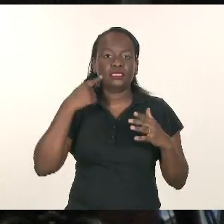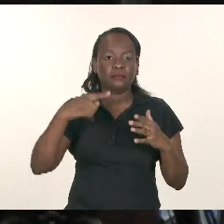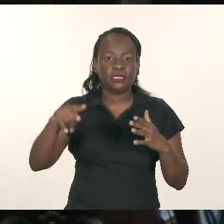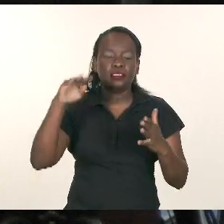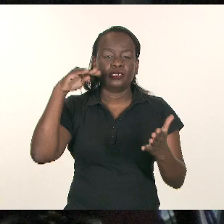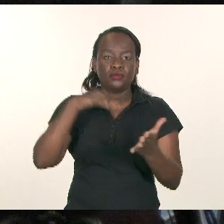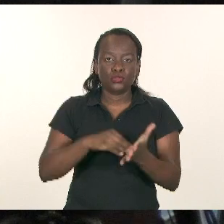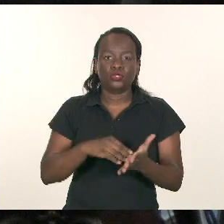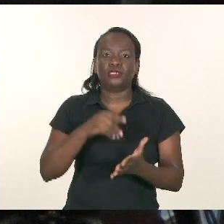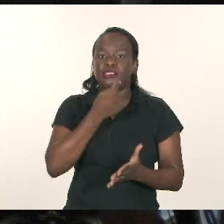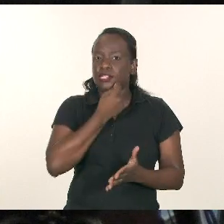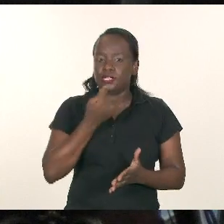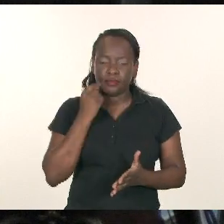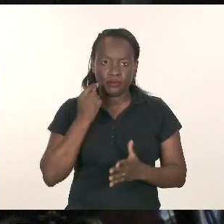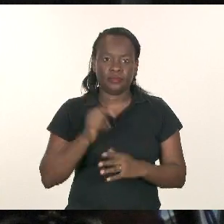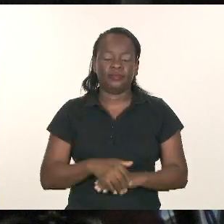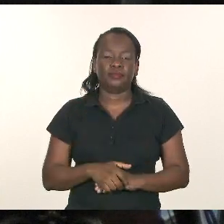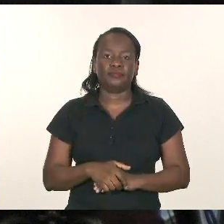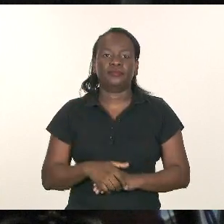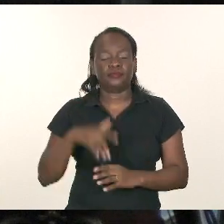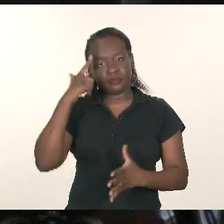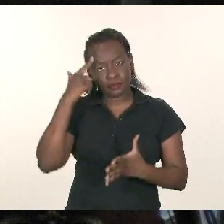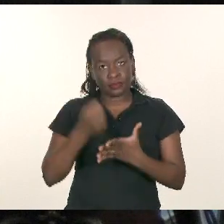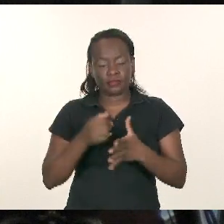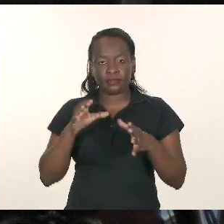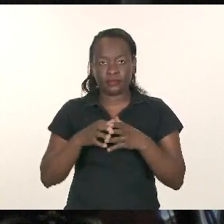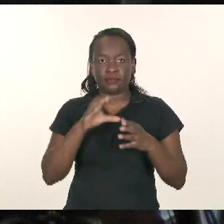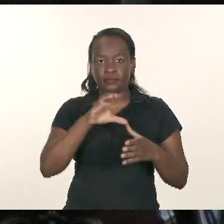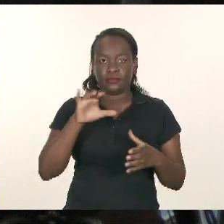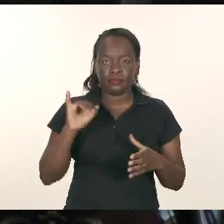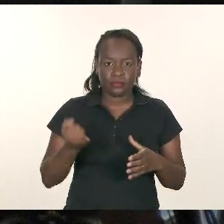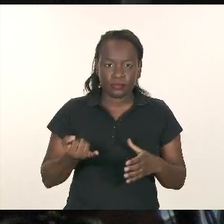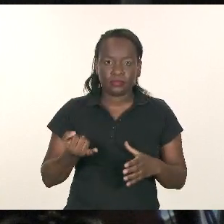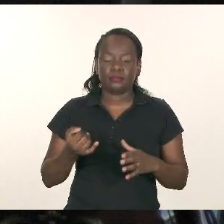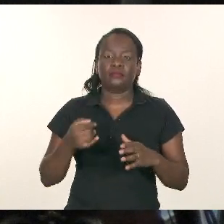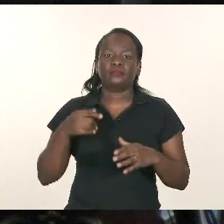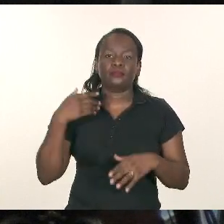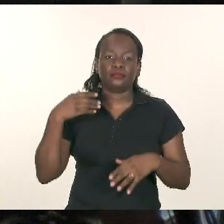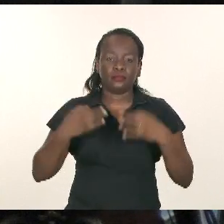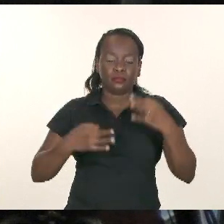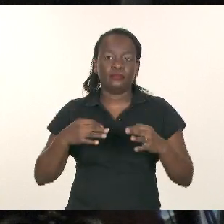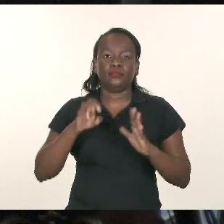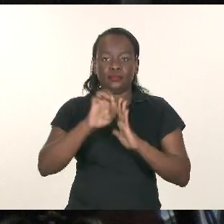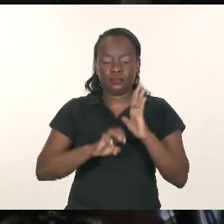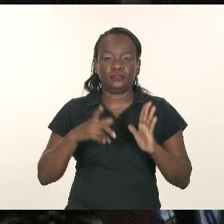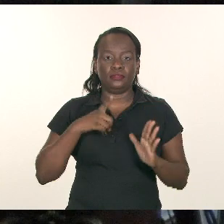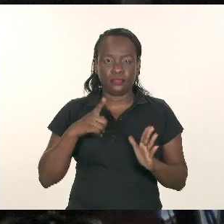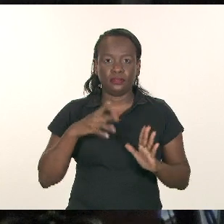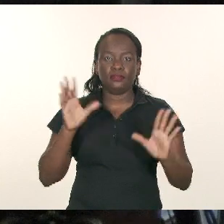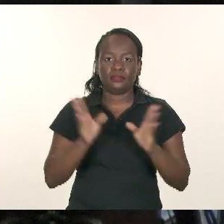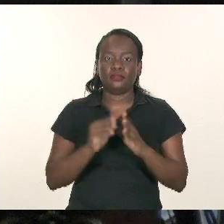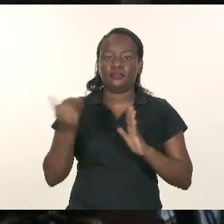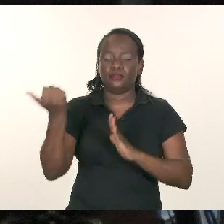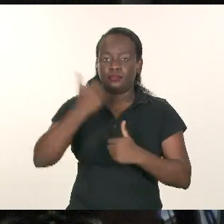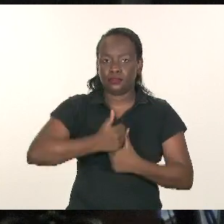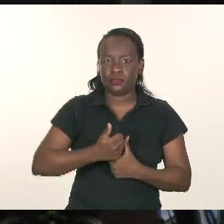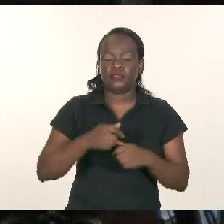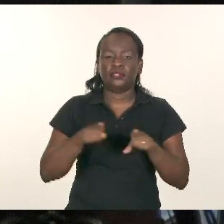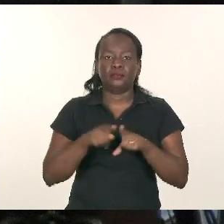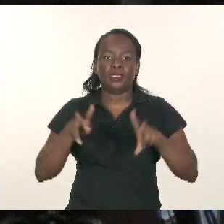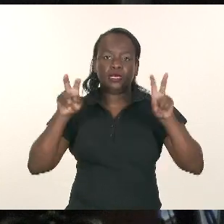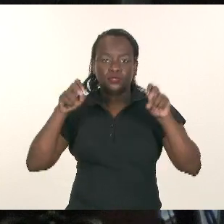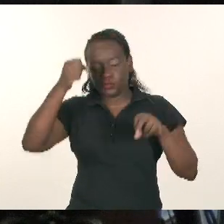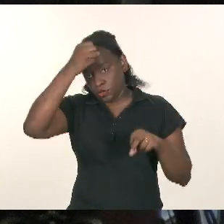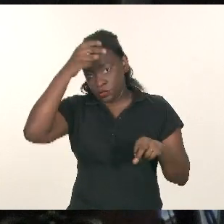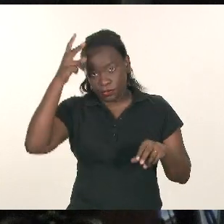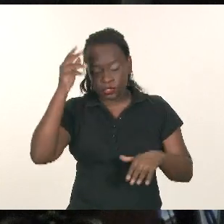de setembro. Pareceres da Comissão de Constituição e Justiça pela juridicidade com emendas, concluído por substitutivo, e de Assuntos